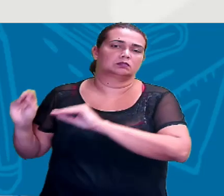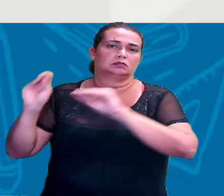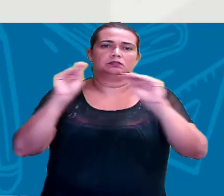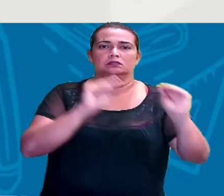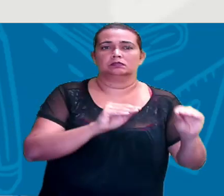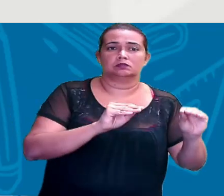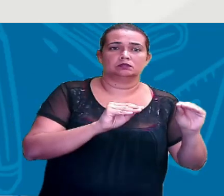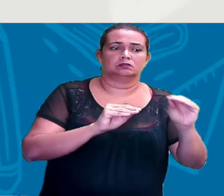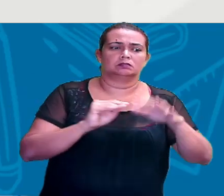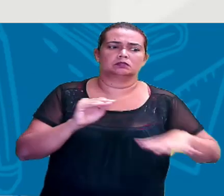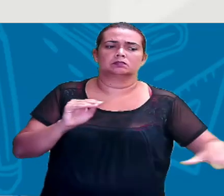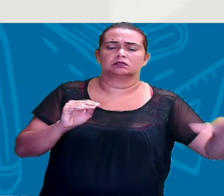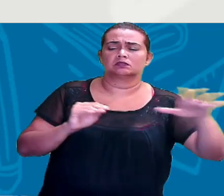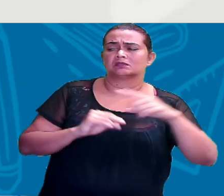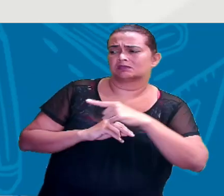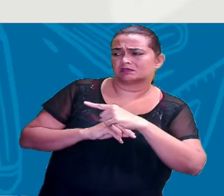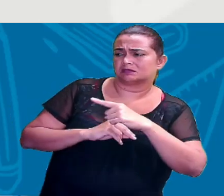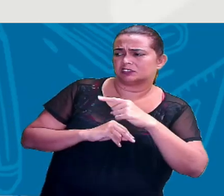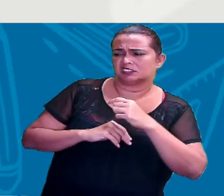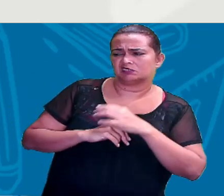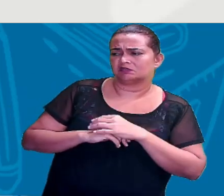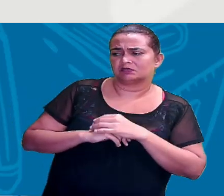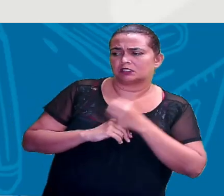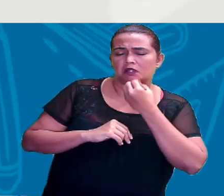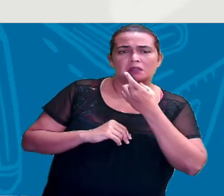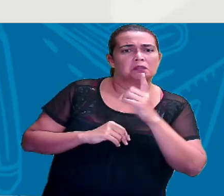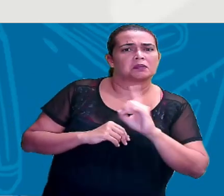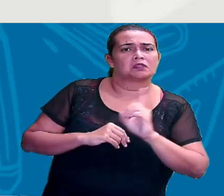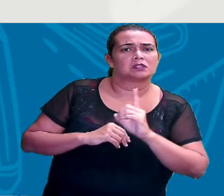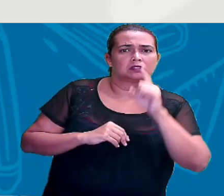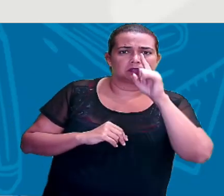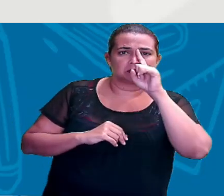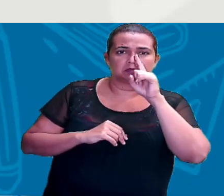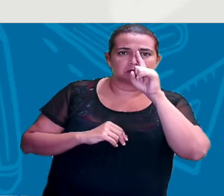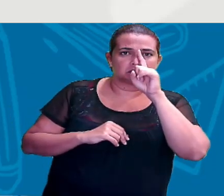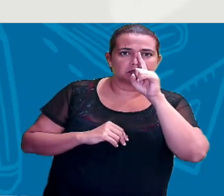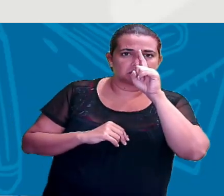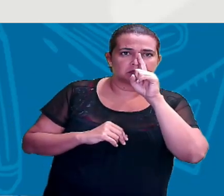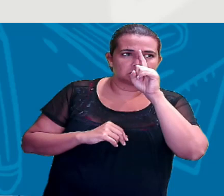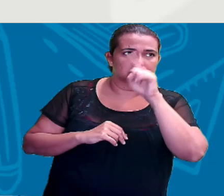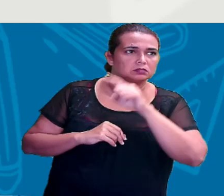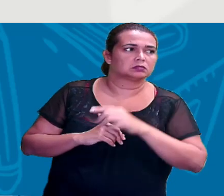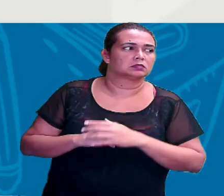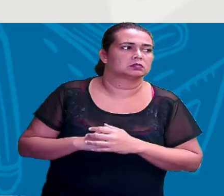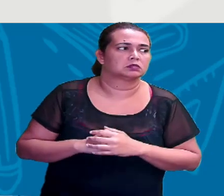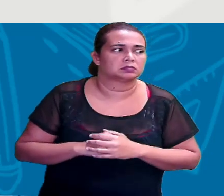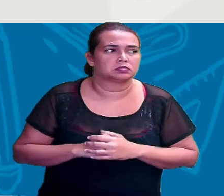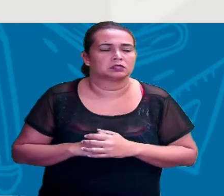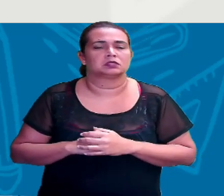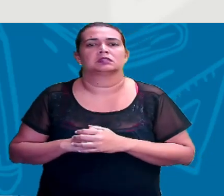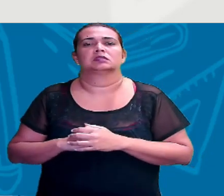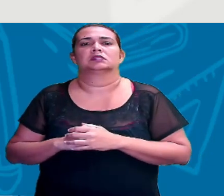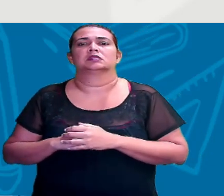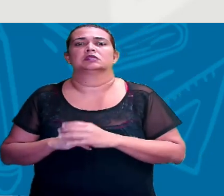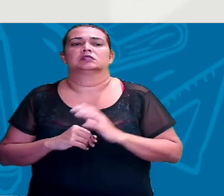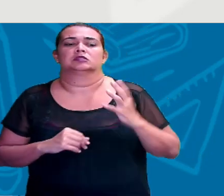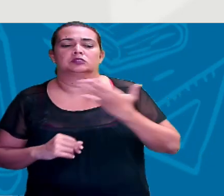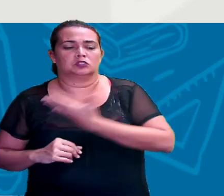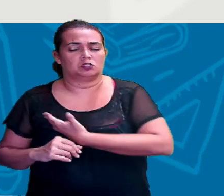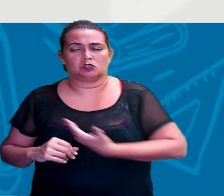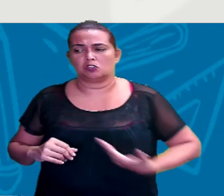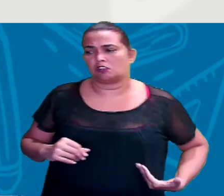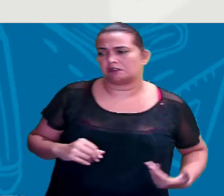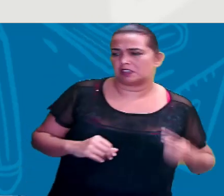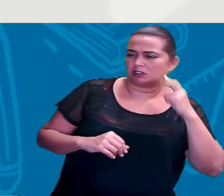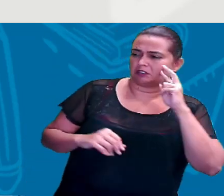uma ameaça nacional, né? À segurança nacional. O imigrante ele não era uma pessoa bem vista, bem